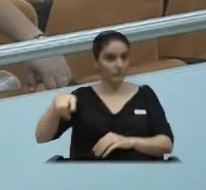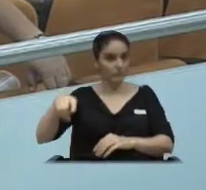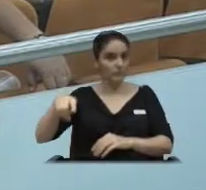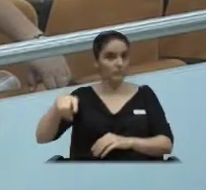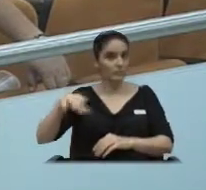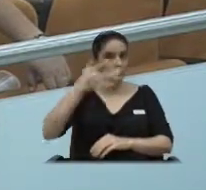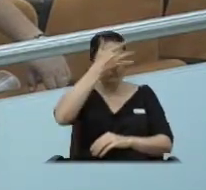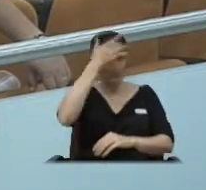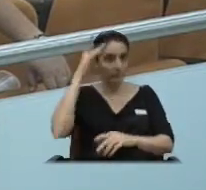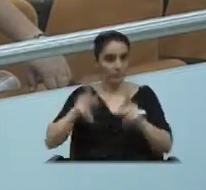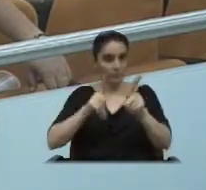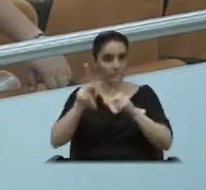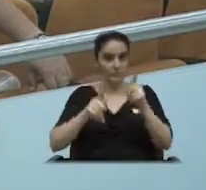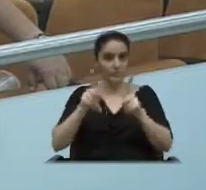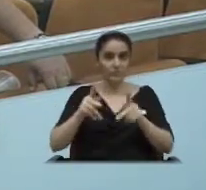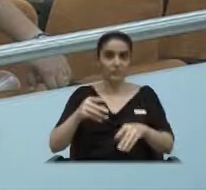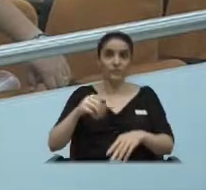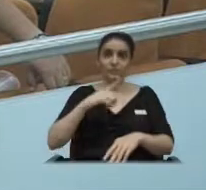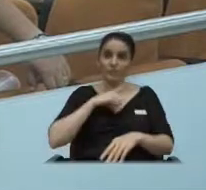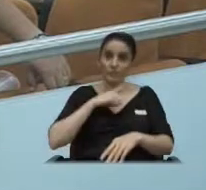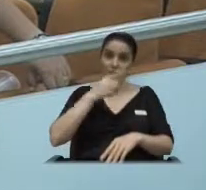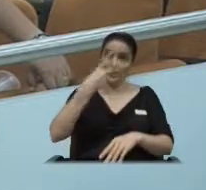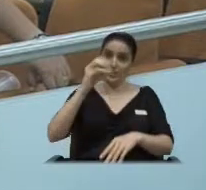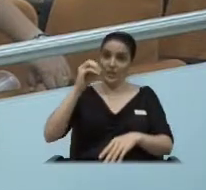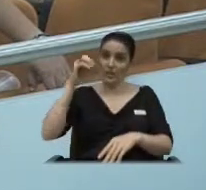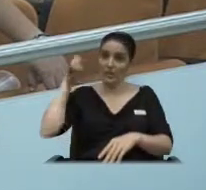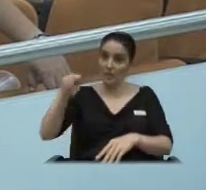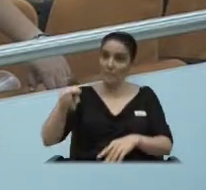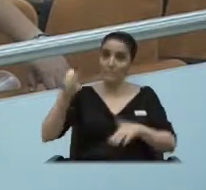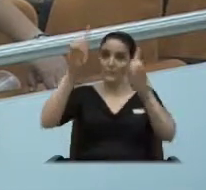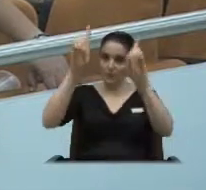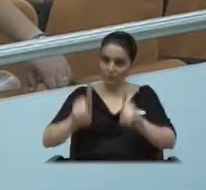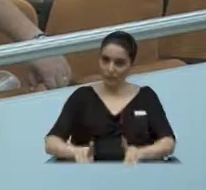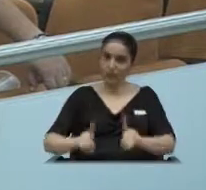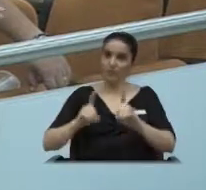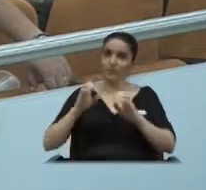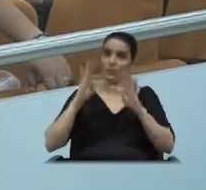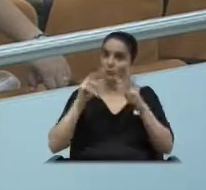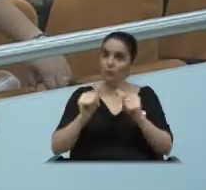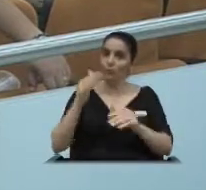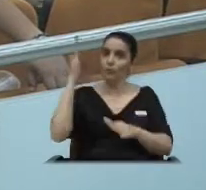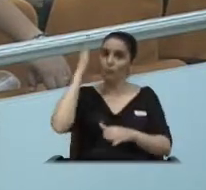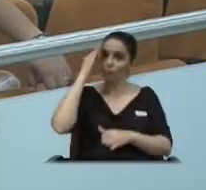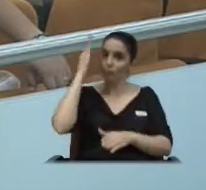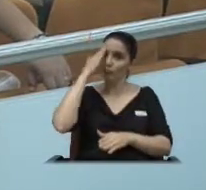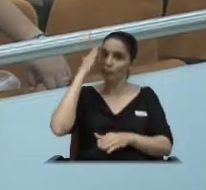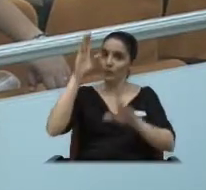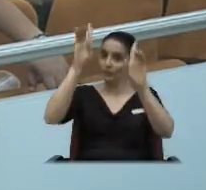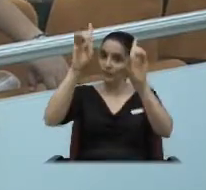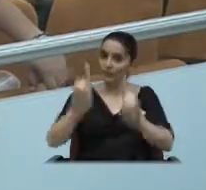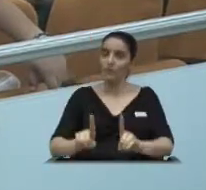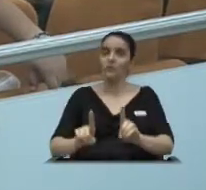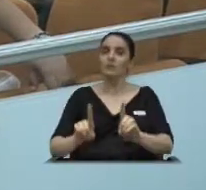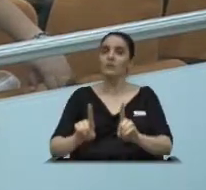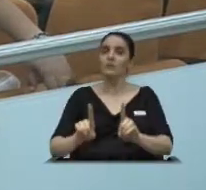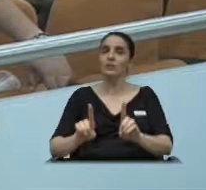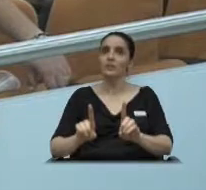números, então nós teremos 30 mil deficientes. Todo mundo aqui sabe que deficiente,